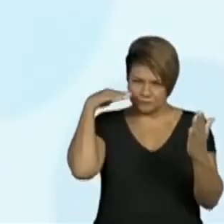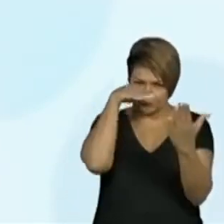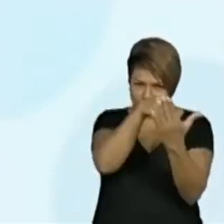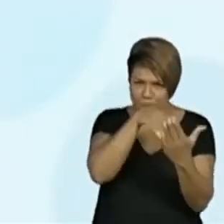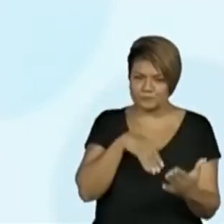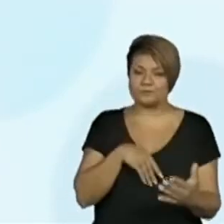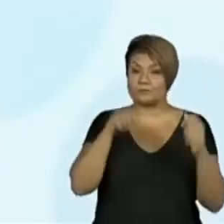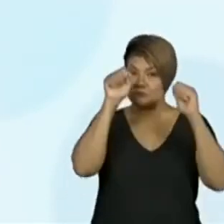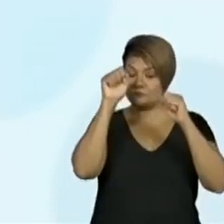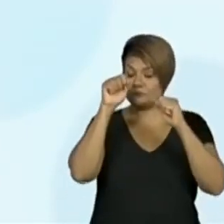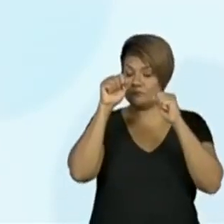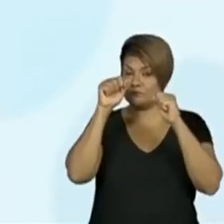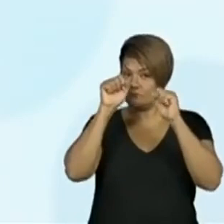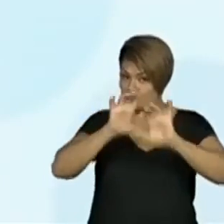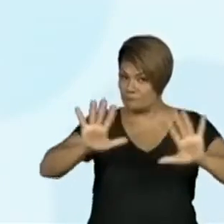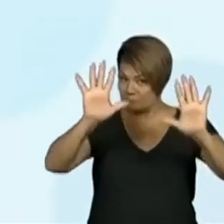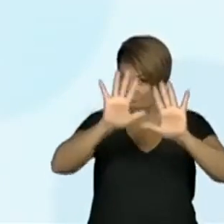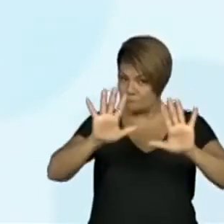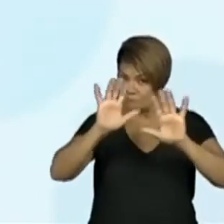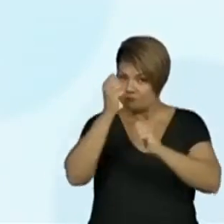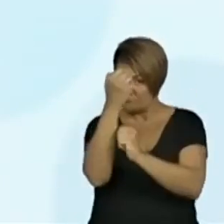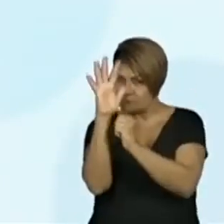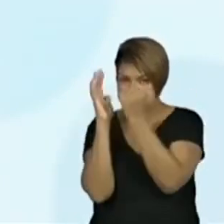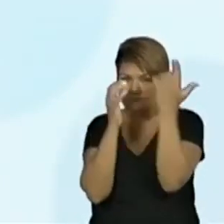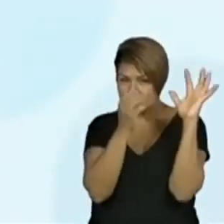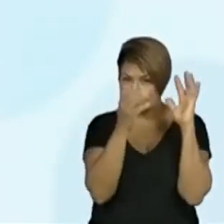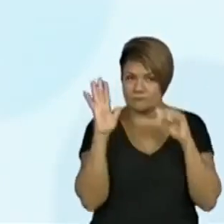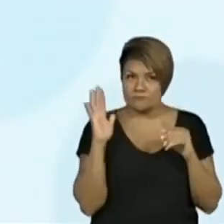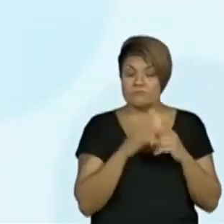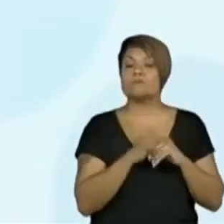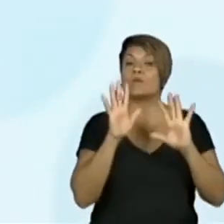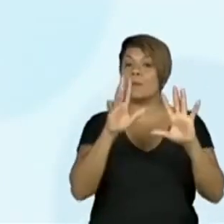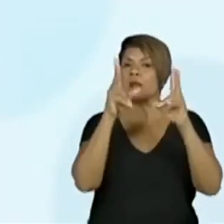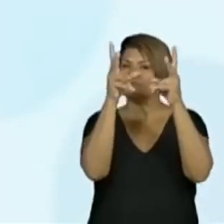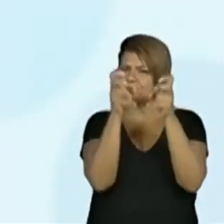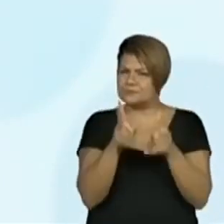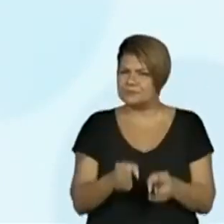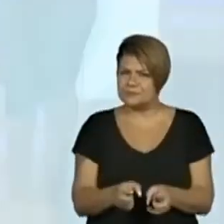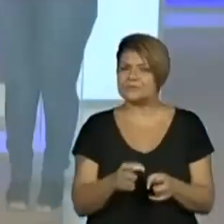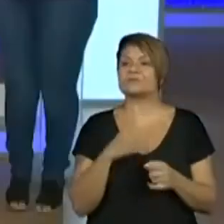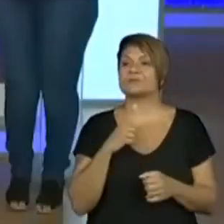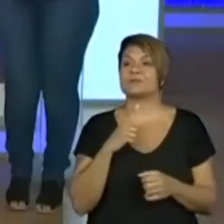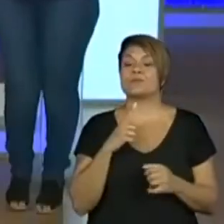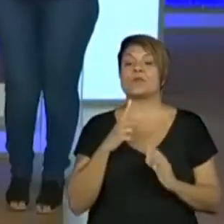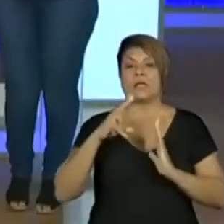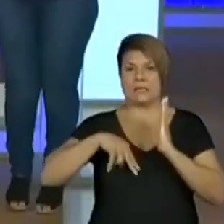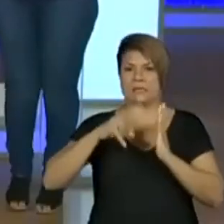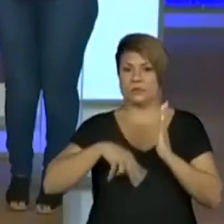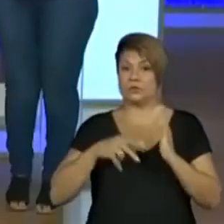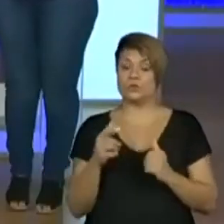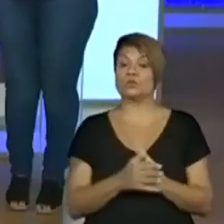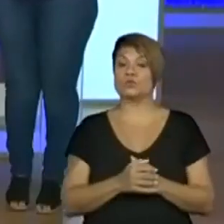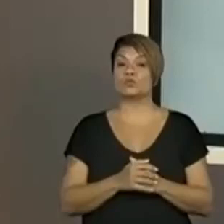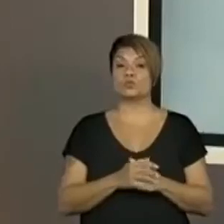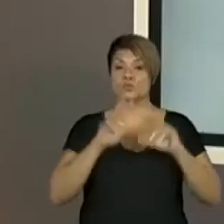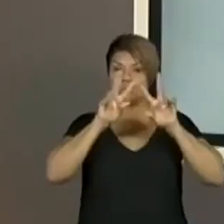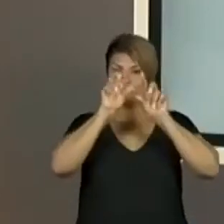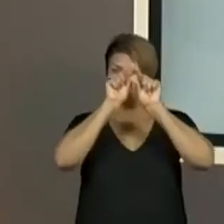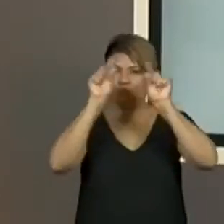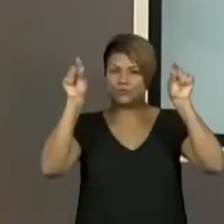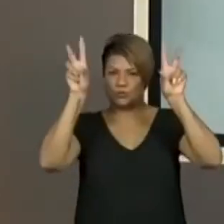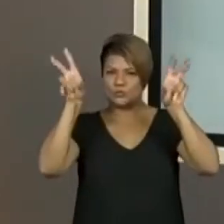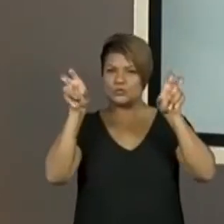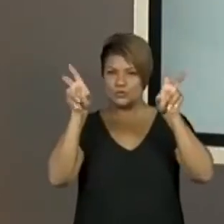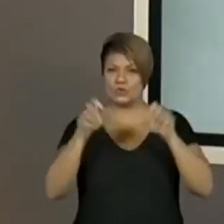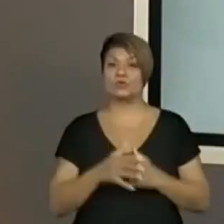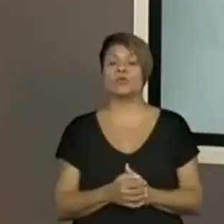uma paisagem, mas se eu já faço aquela leitura do título, será que ele vai me dar resposta? E a professora é assim,